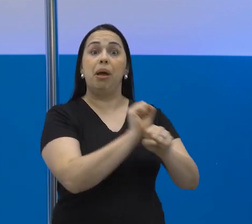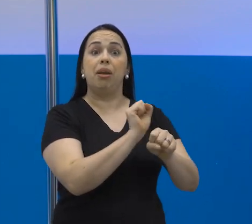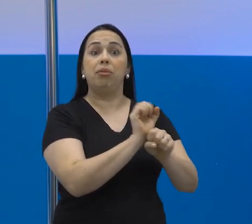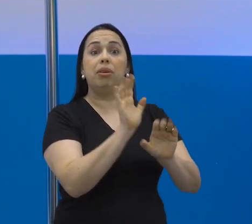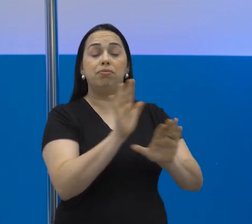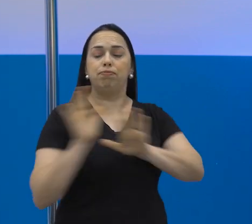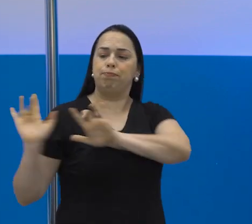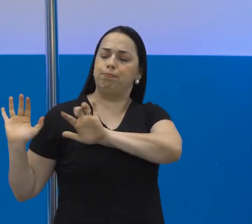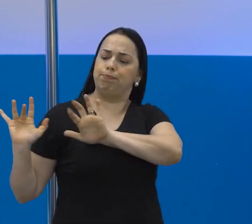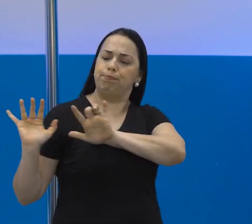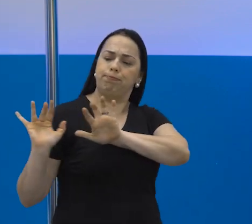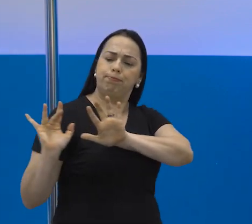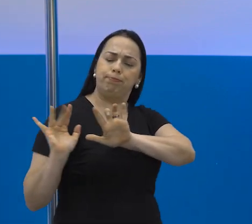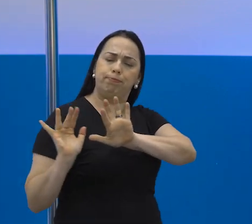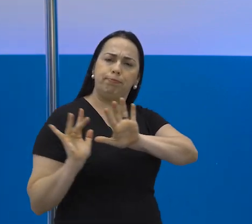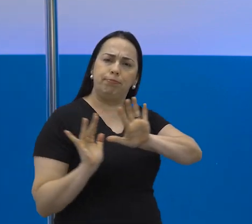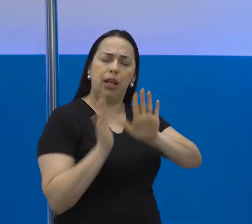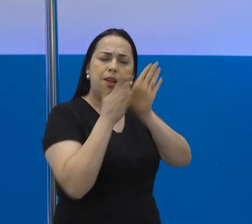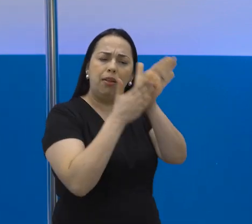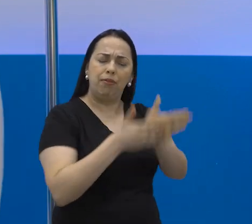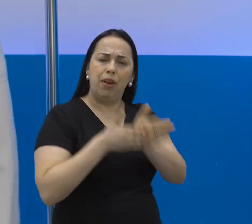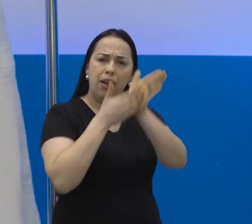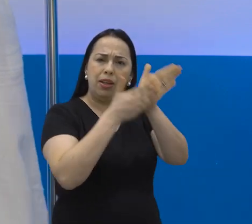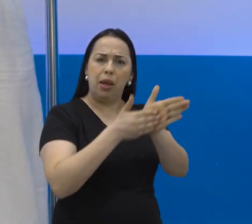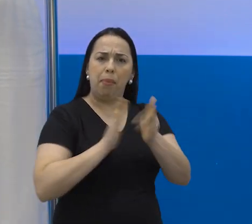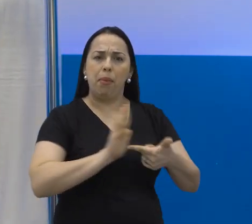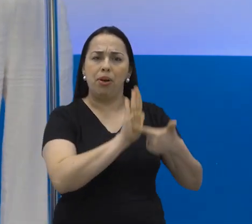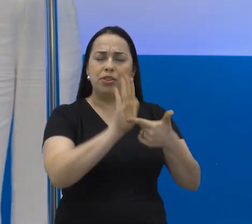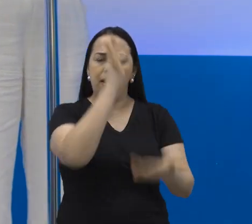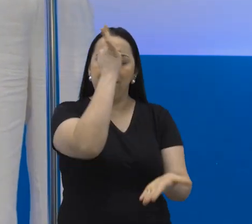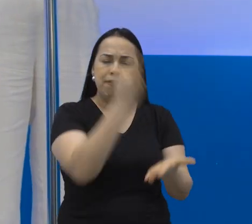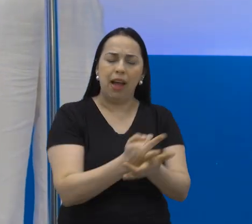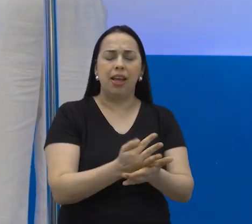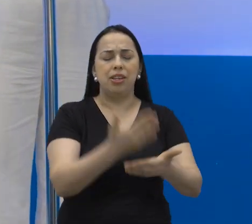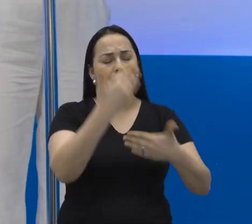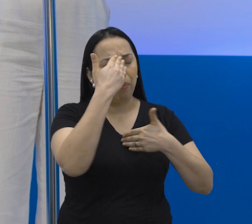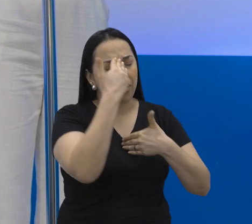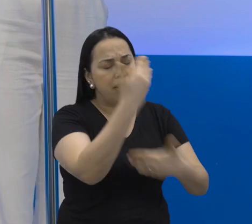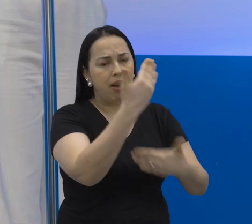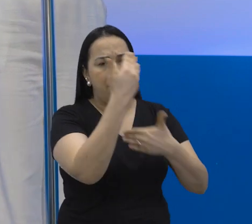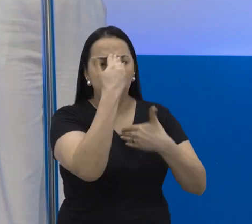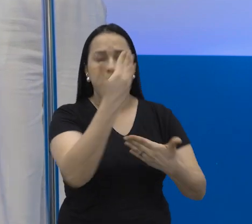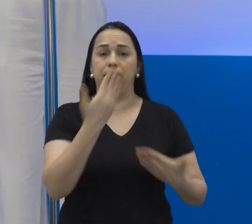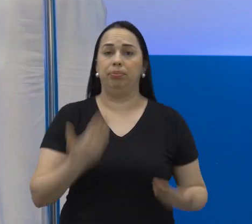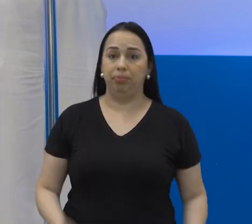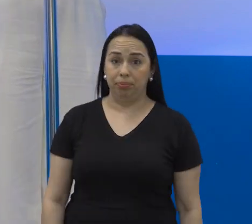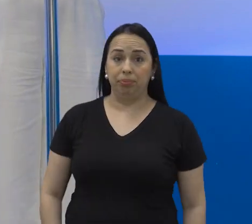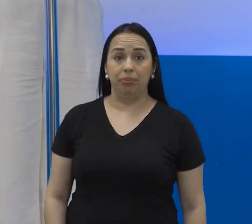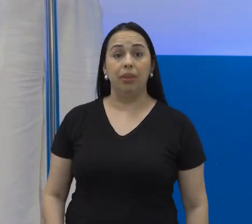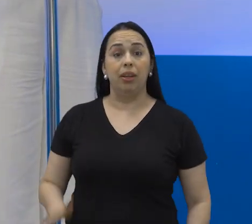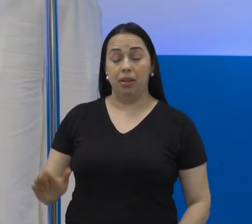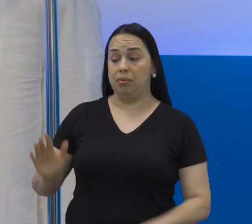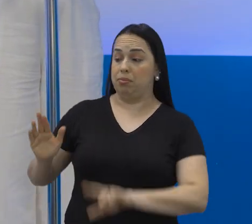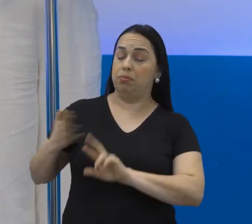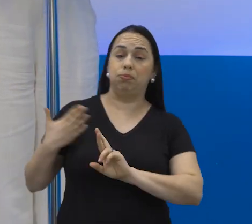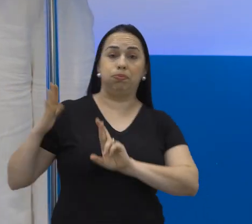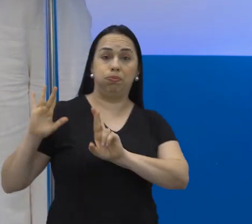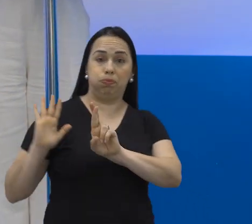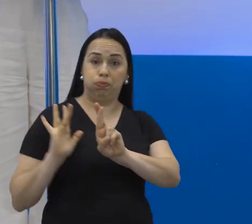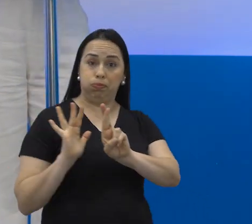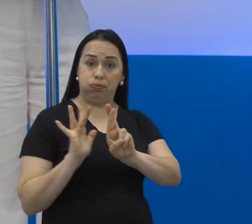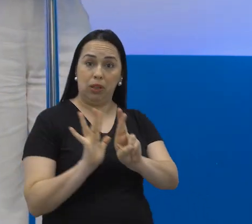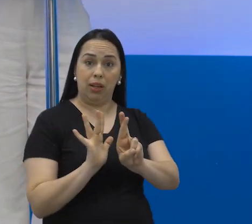devotos, né? Fiéis que fazem questão de demonstrar fé e gratidão à padroeira do Brasil. E muitos desses